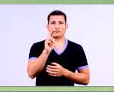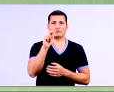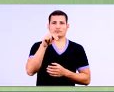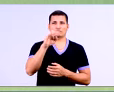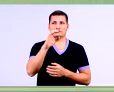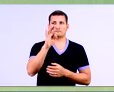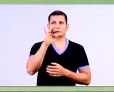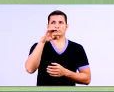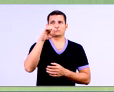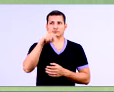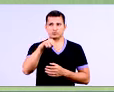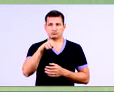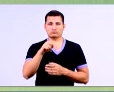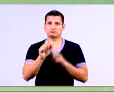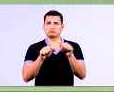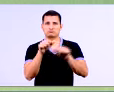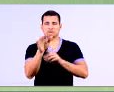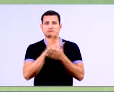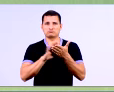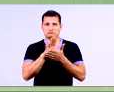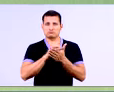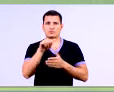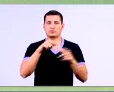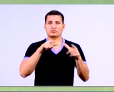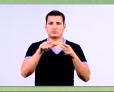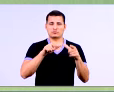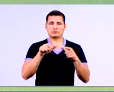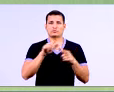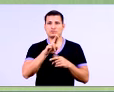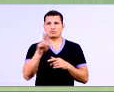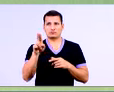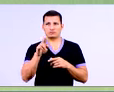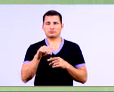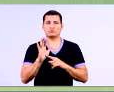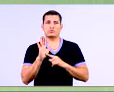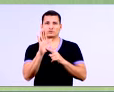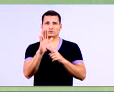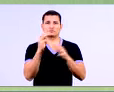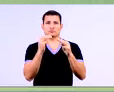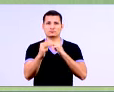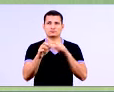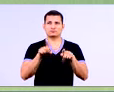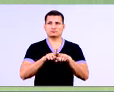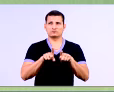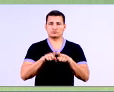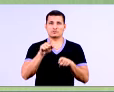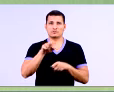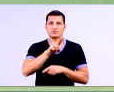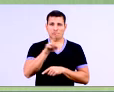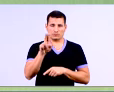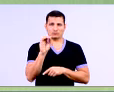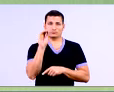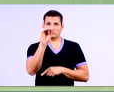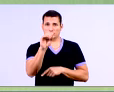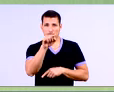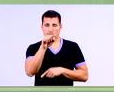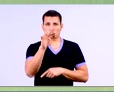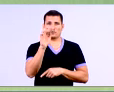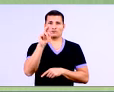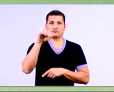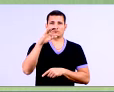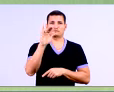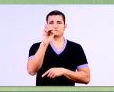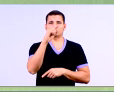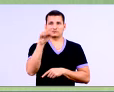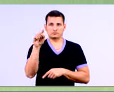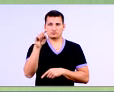mesmo function, que é o nome do serviço, possui o mostrar mensagem, que é o nome que eu dei a essa função.